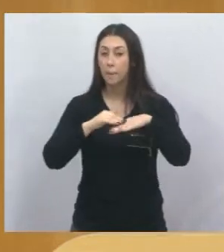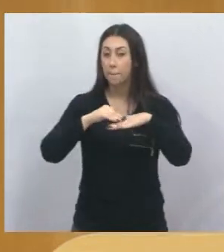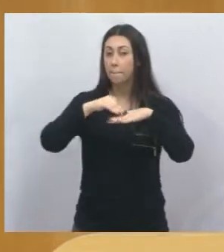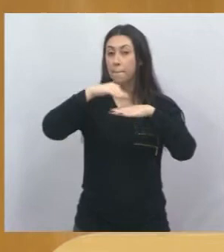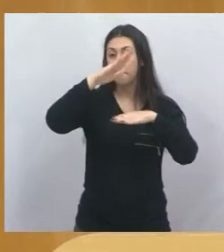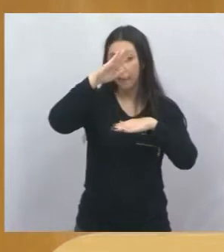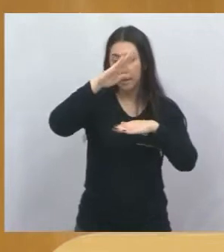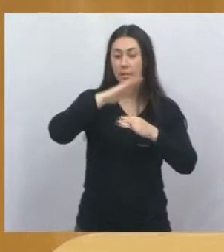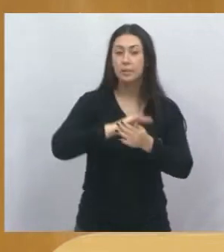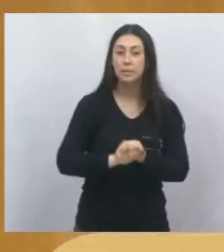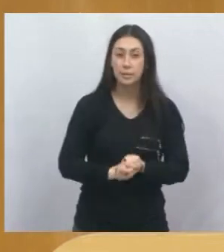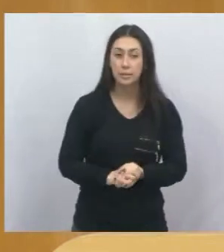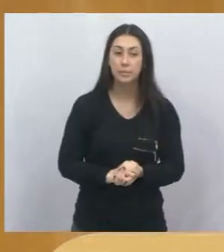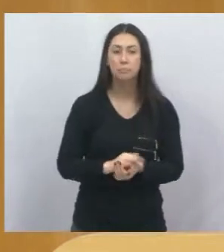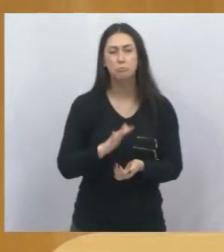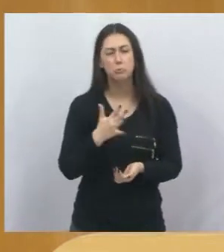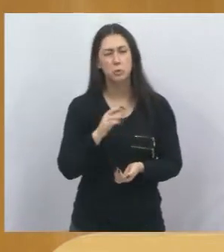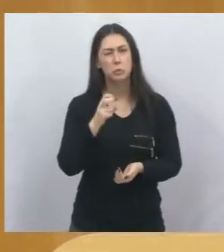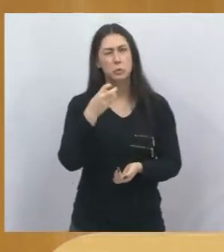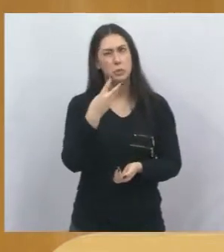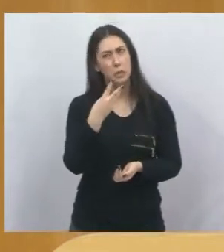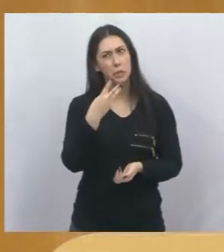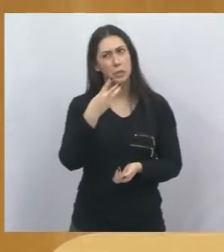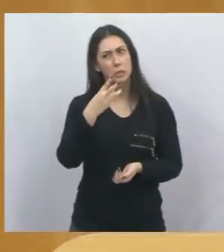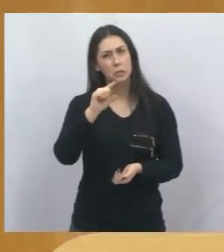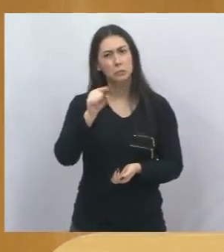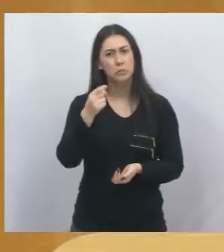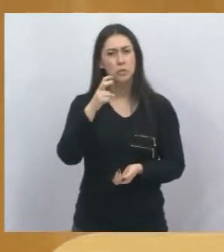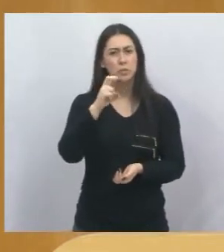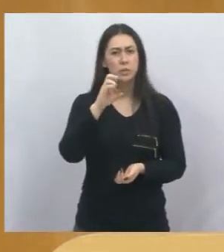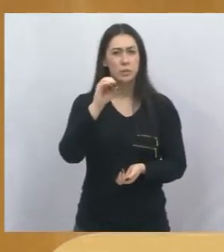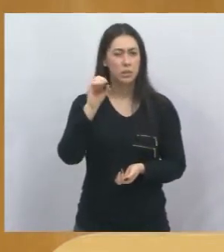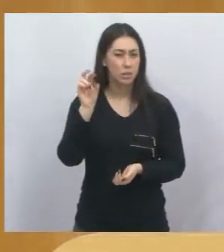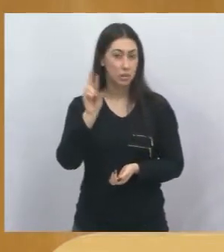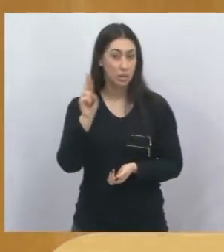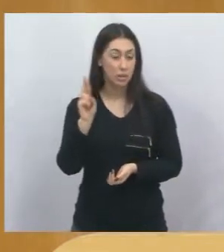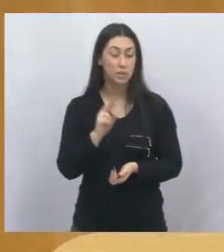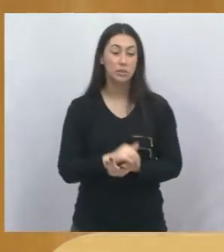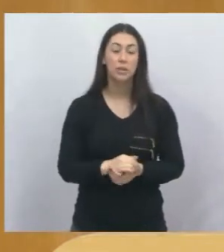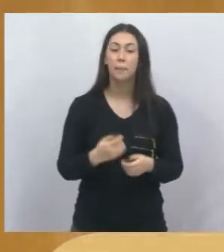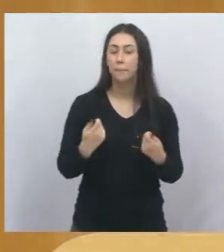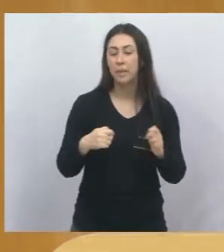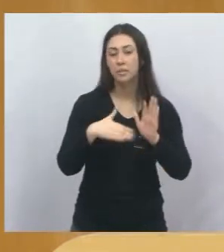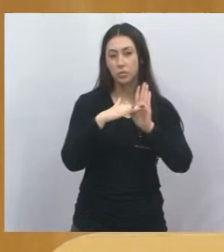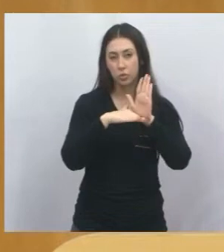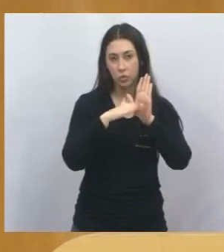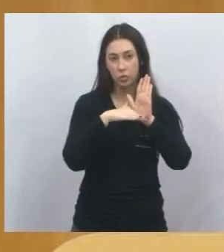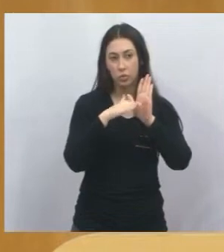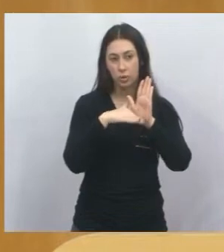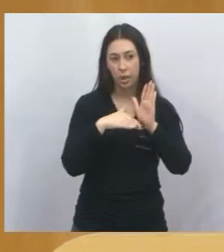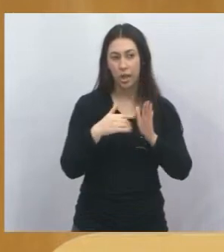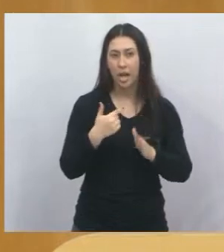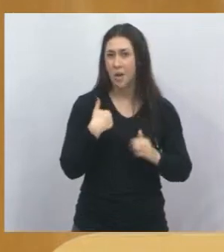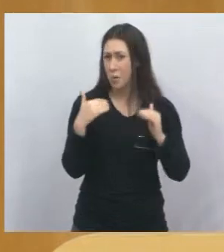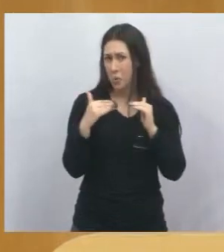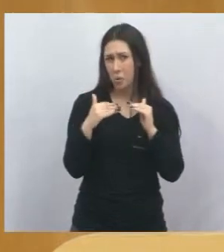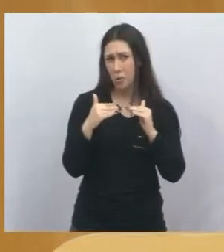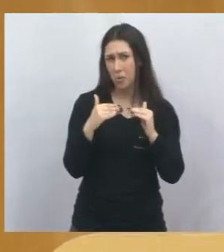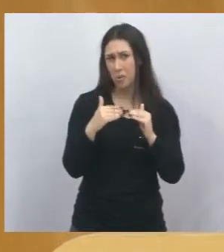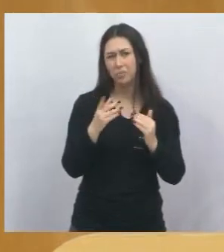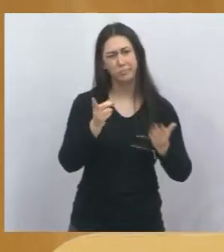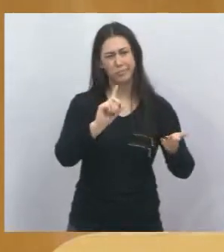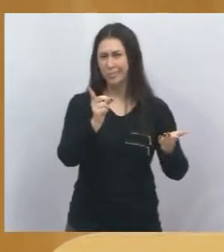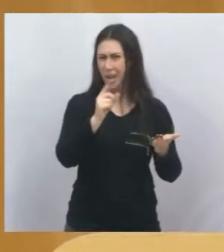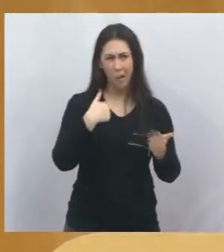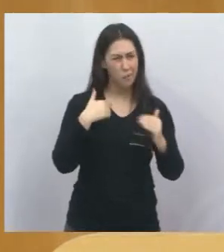aí de 3.500, que é mais ou menos essa base que eu estou falando para vocês, que será descontado. Dizer que eu concordo? Lógico que